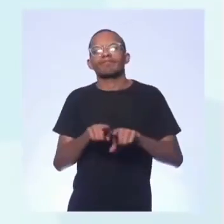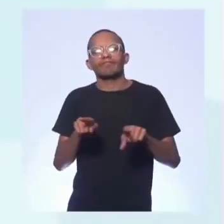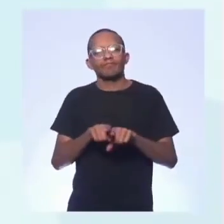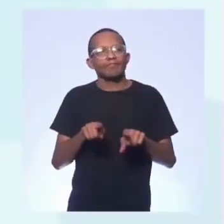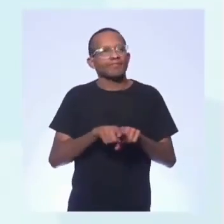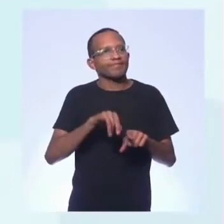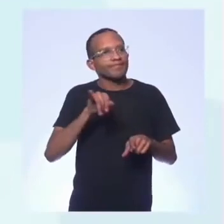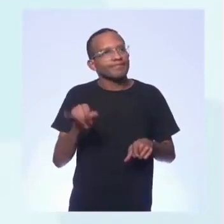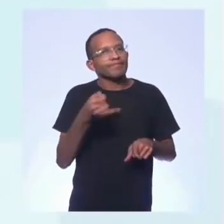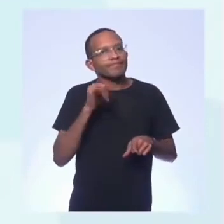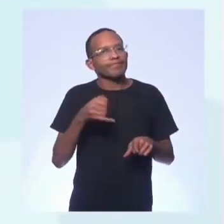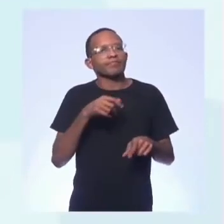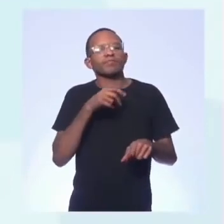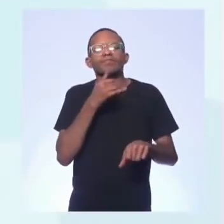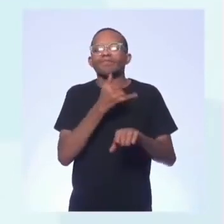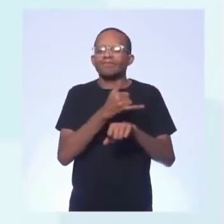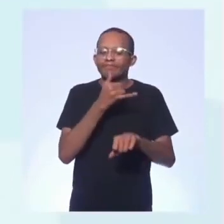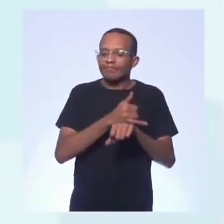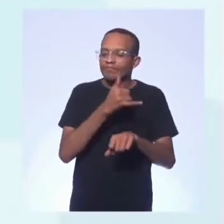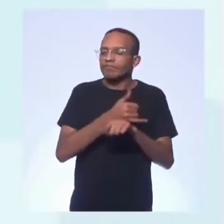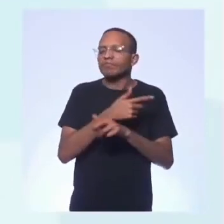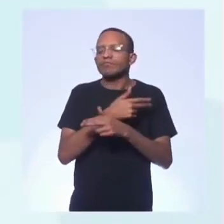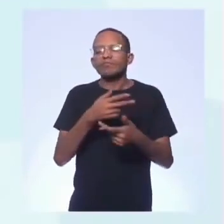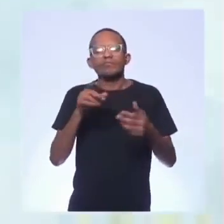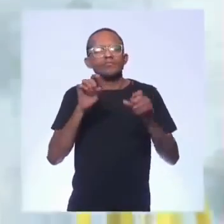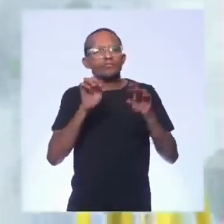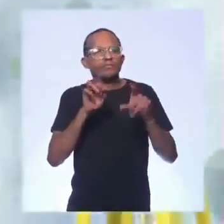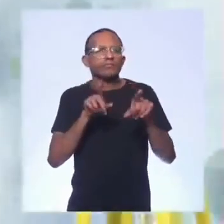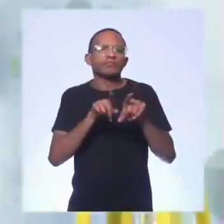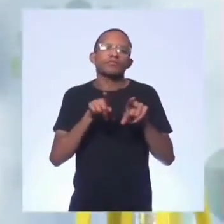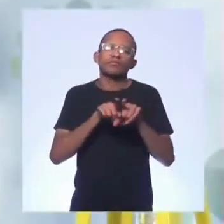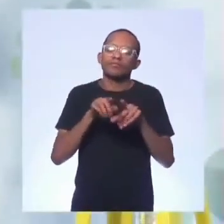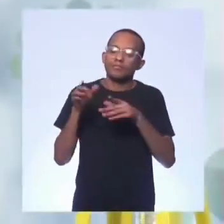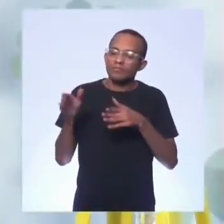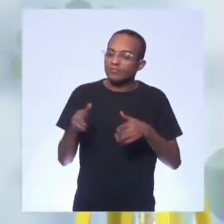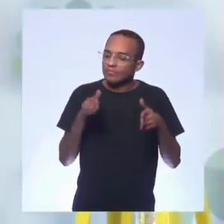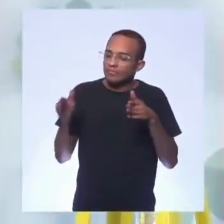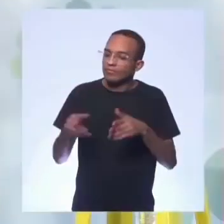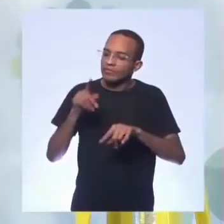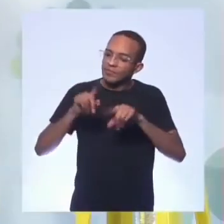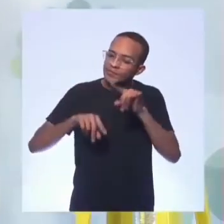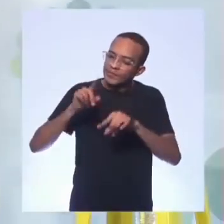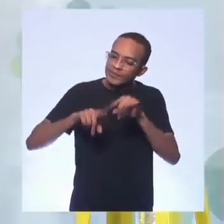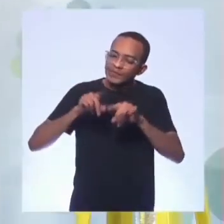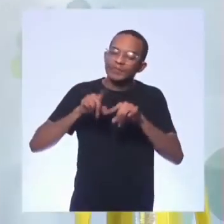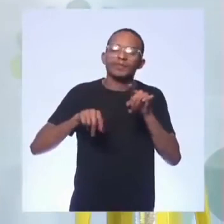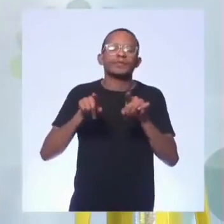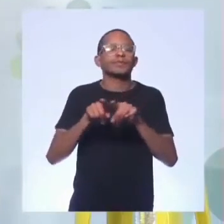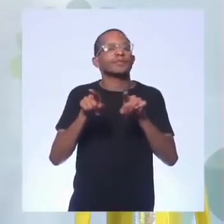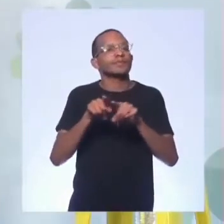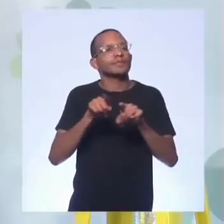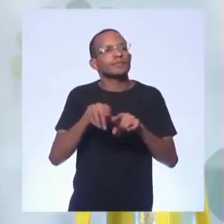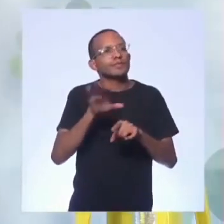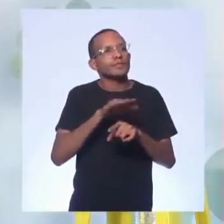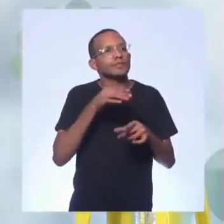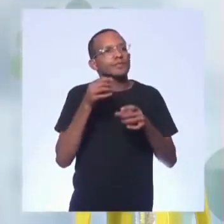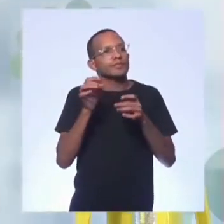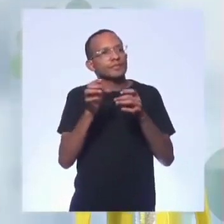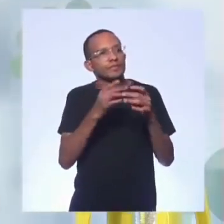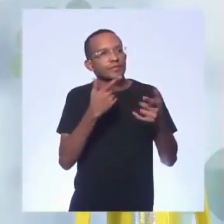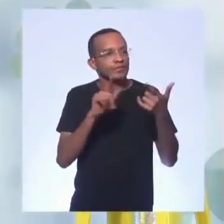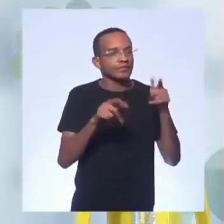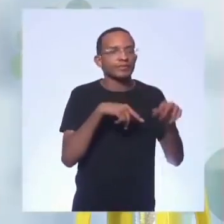a exploração de minérios, né, a produção ali de produtos para